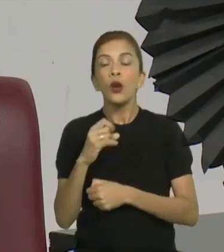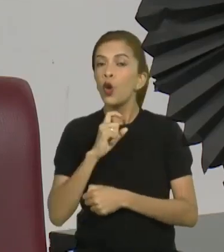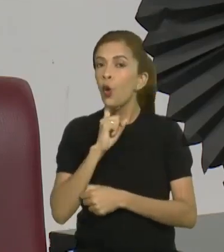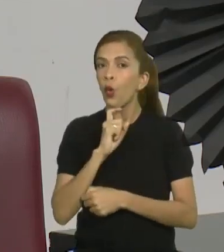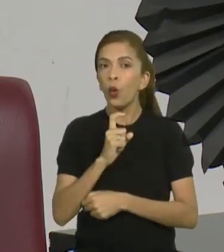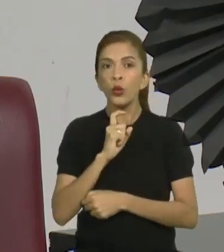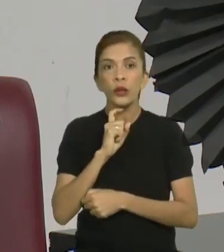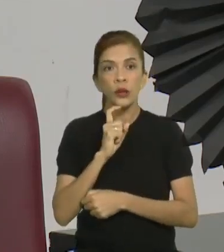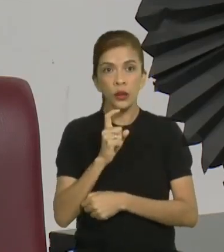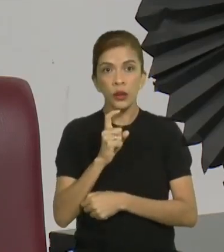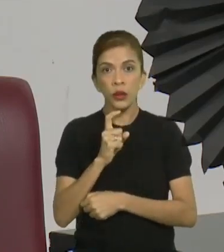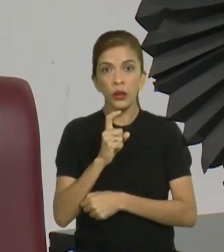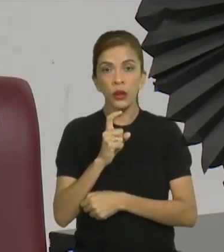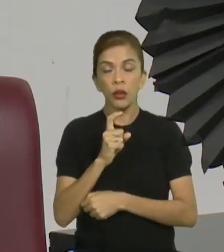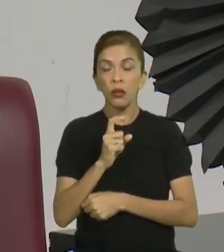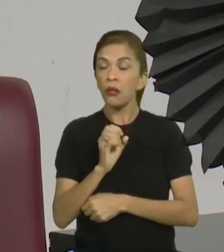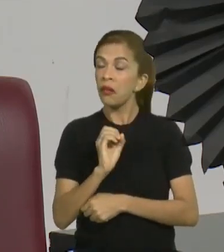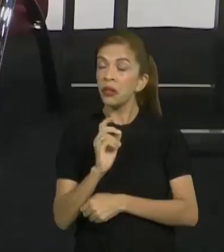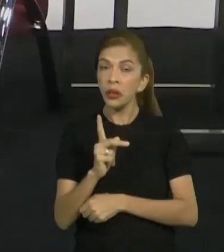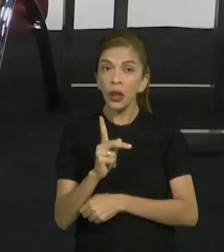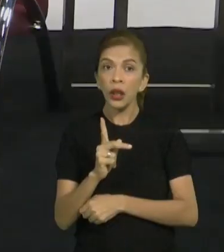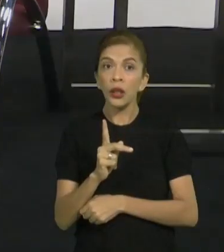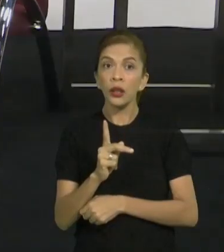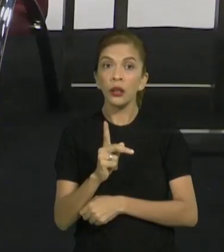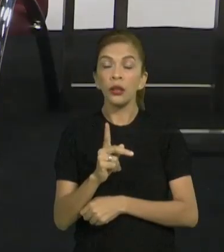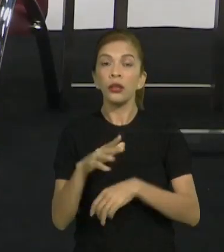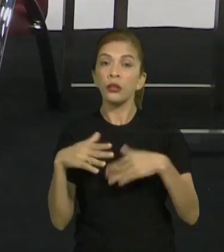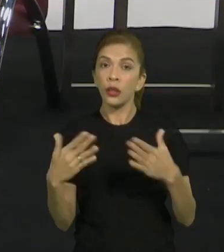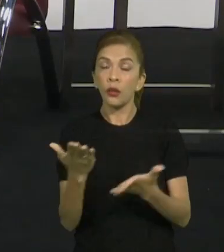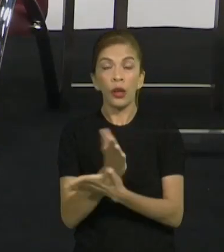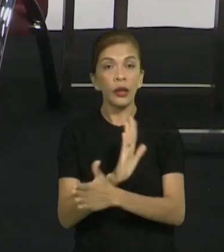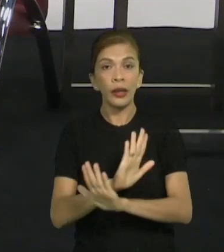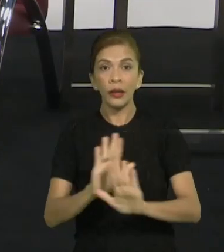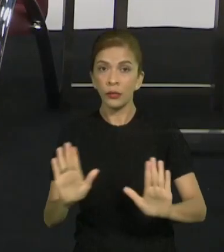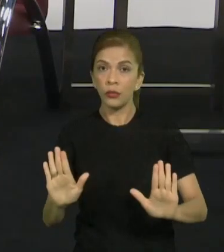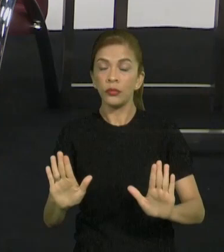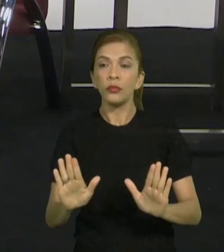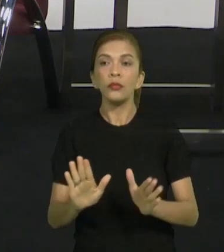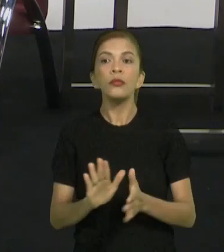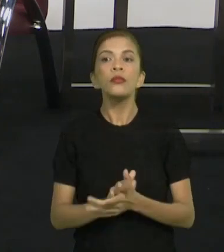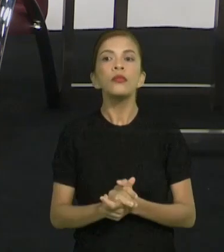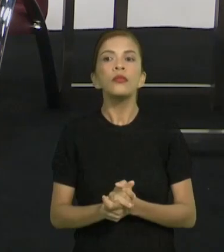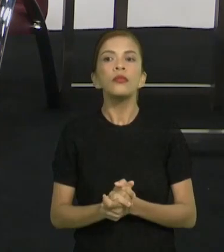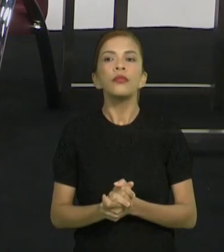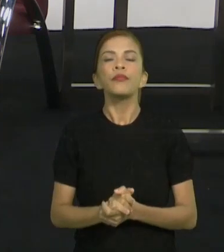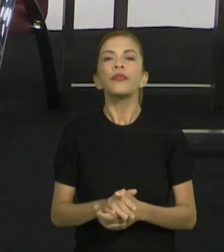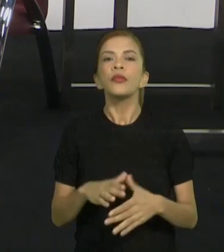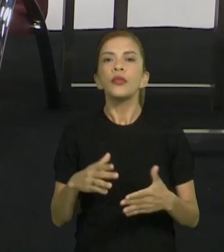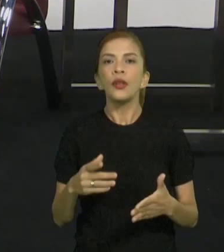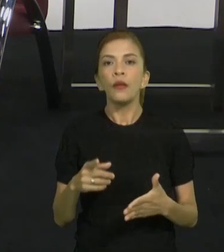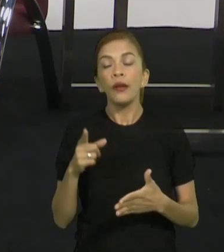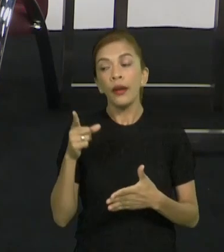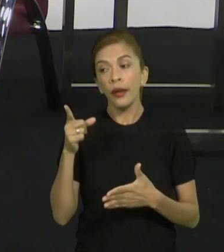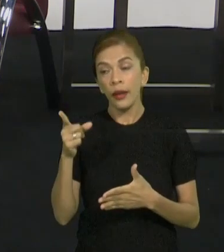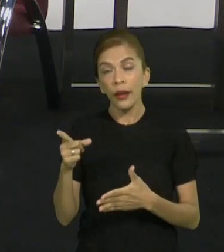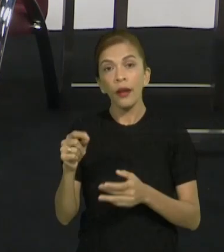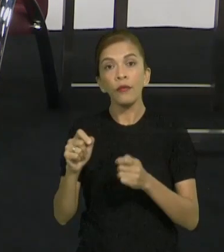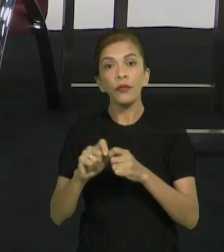eu acabasse. Tinha promessa? Porque o pessoal geralmente... Geralmente. Faz... Dela, ela botou porque ela